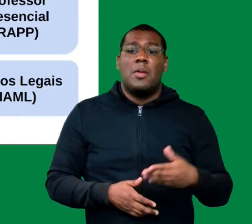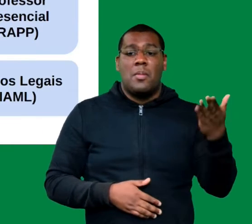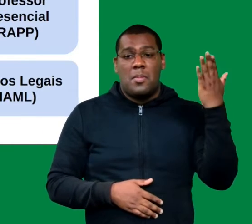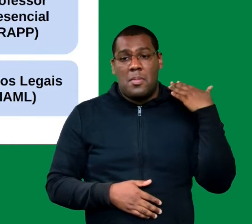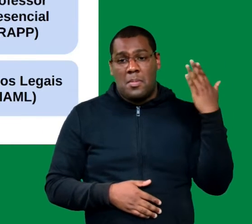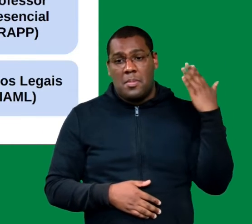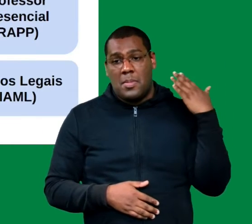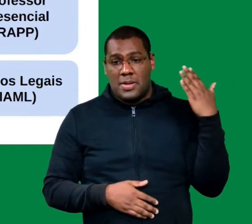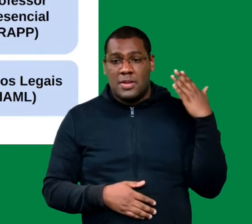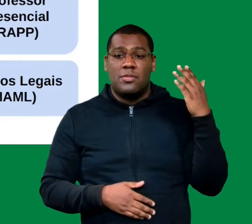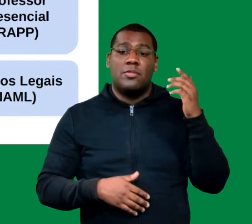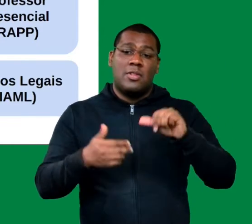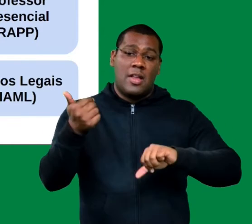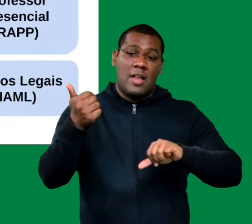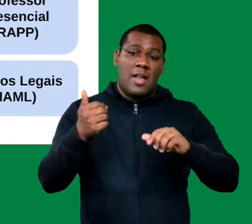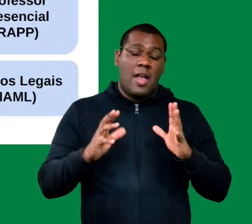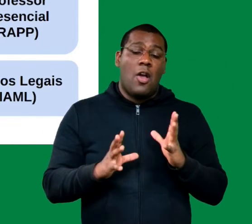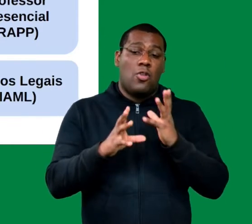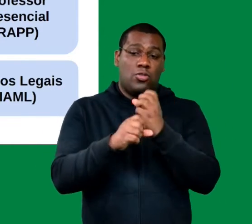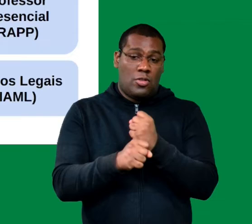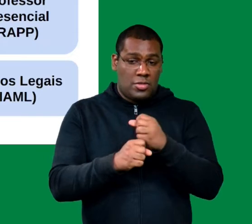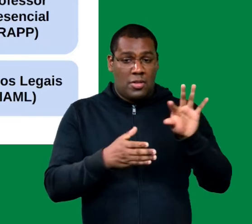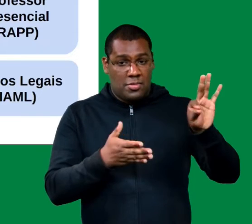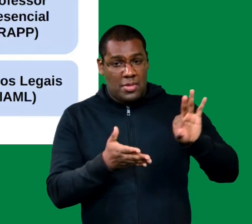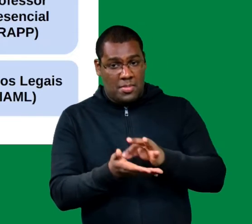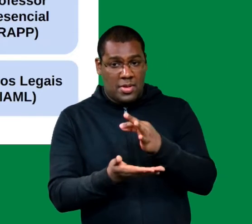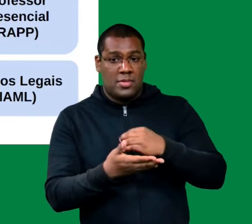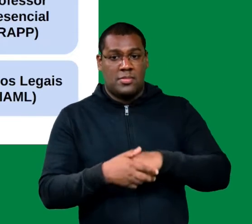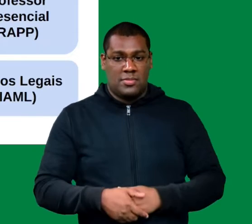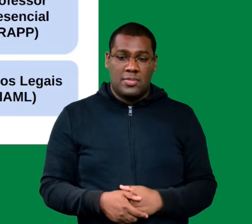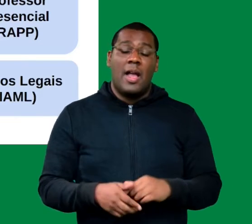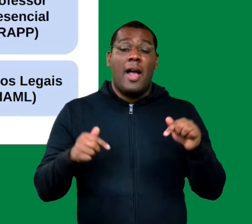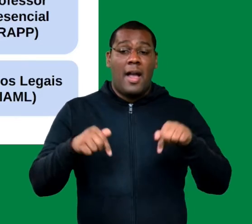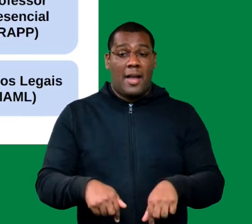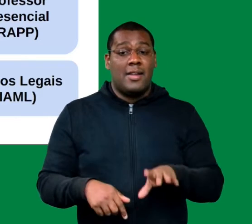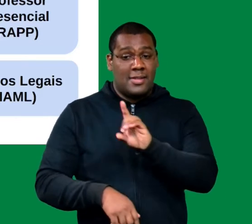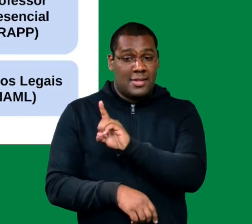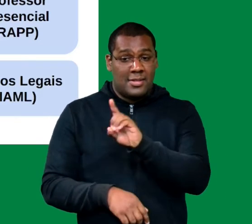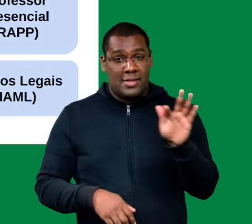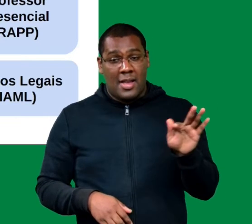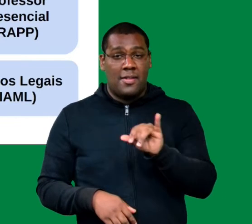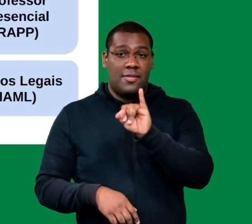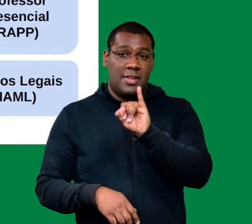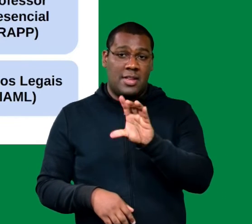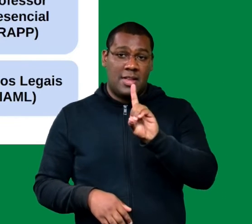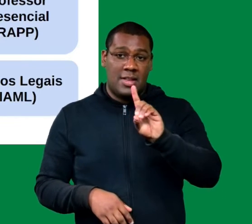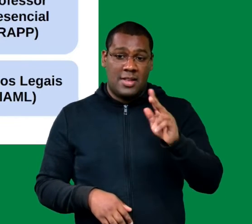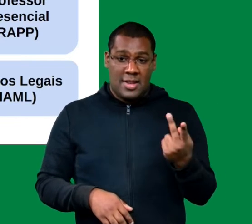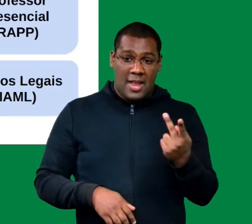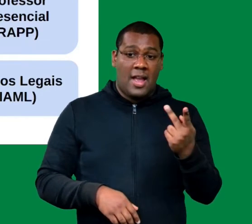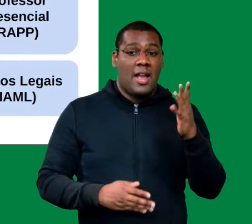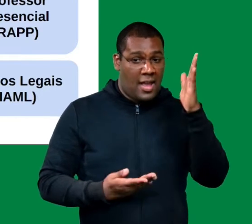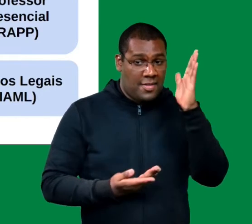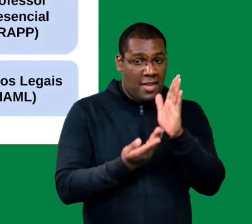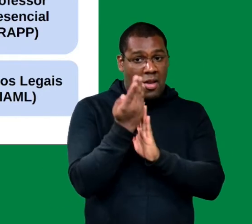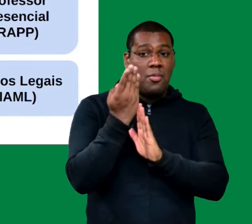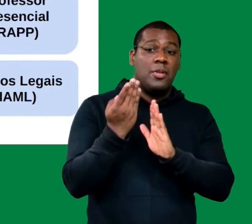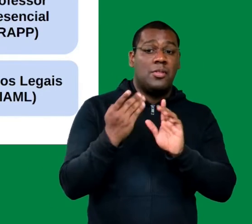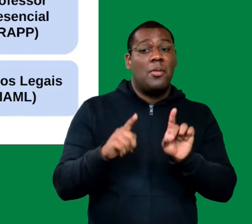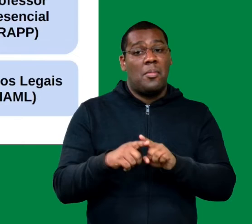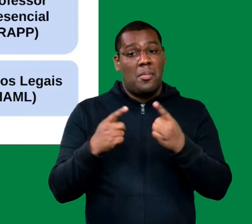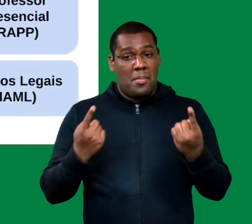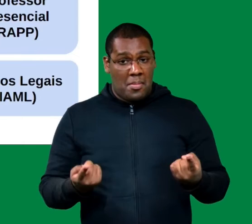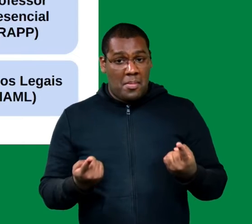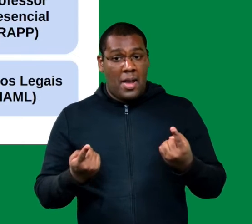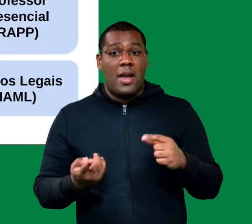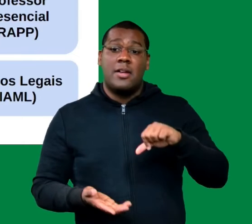quantidade de matrículas. E outra coisa importante é que o IDH do DF é muito alto e não representa a realidade aí dos nossos campi que estão em